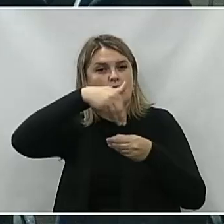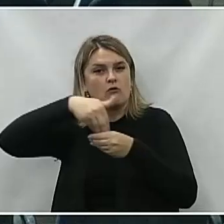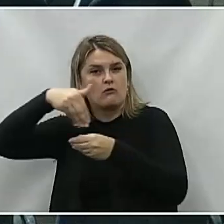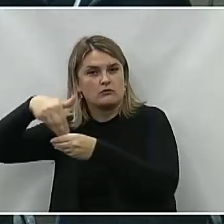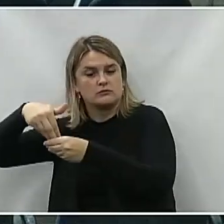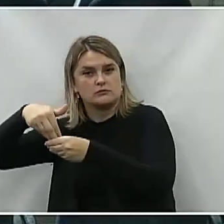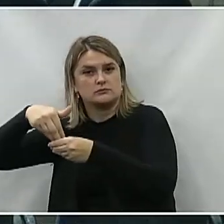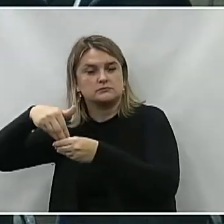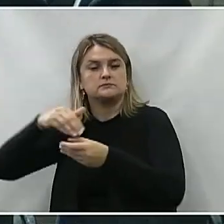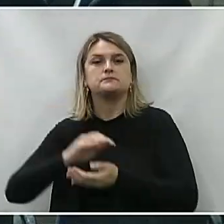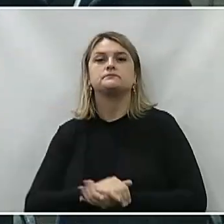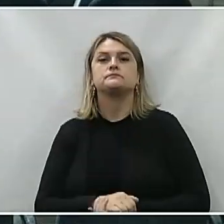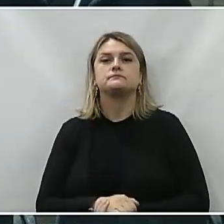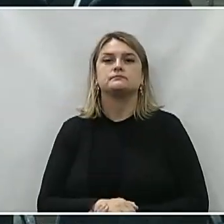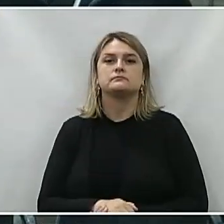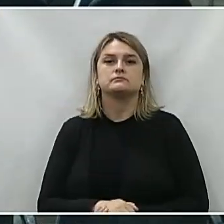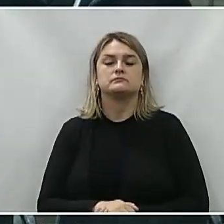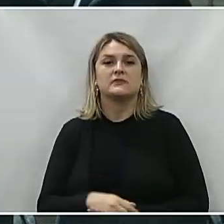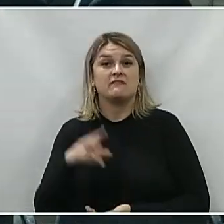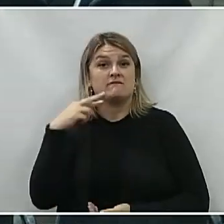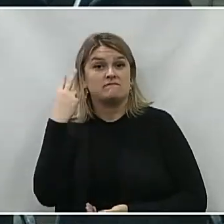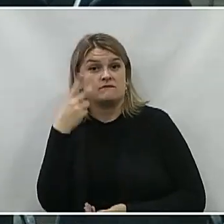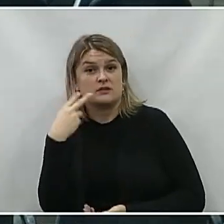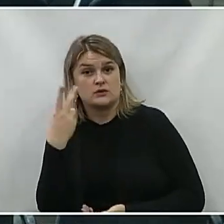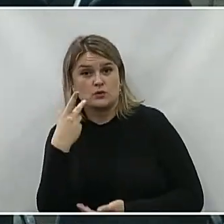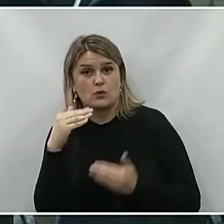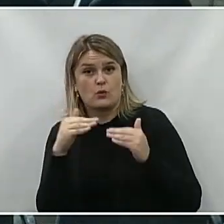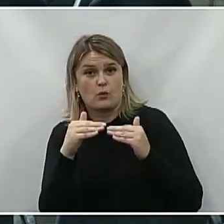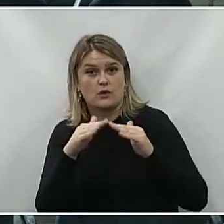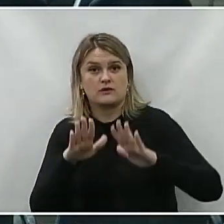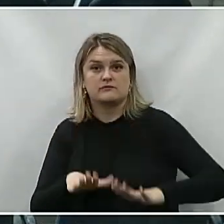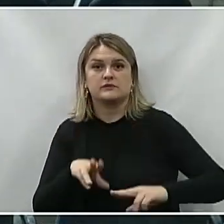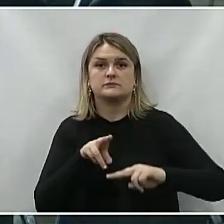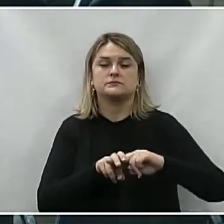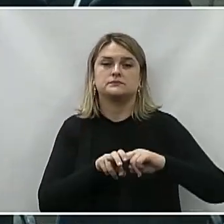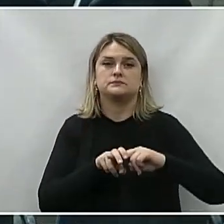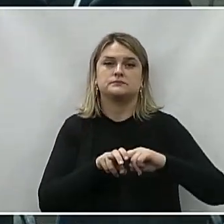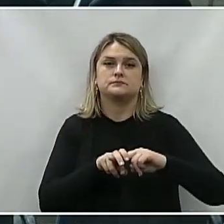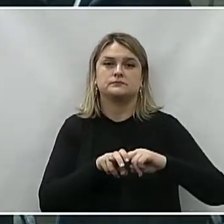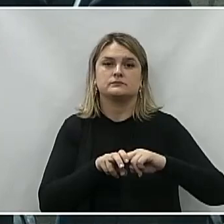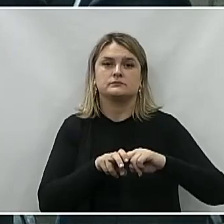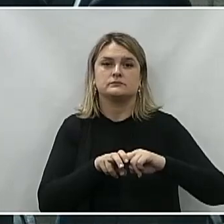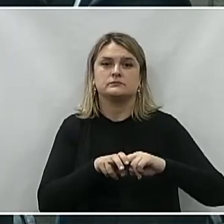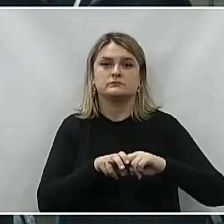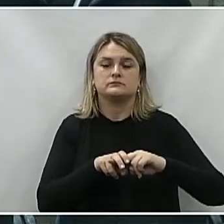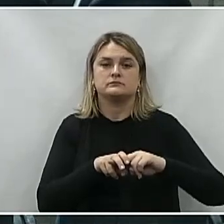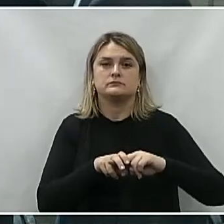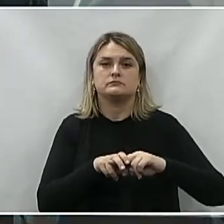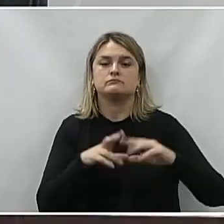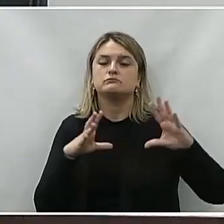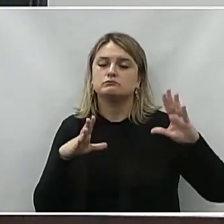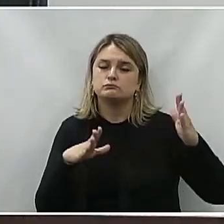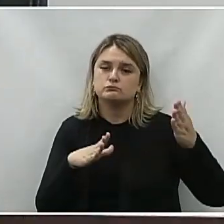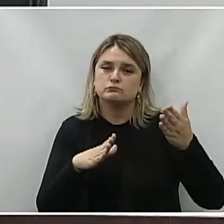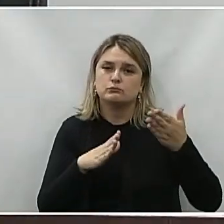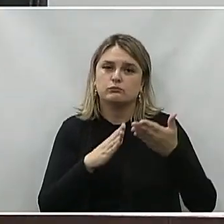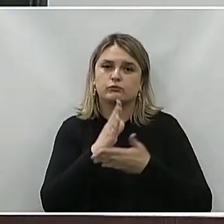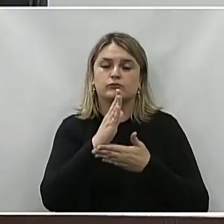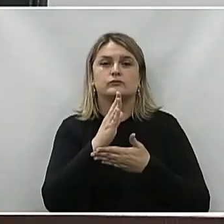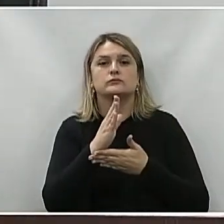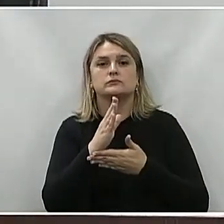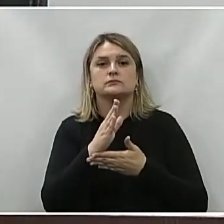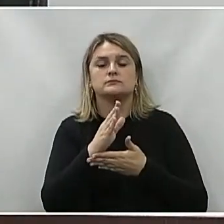Em discussão Em votação Senhores vereadores Que aprovam Permaneça Como estão Aprovado